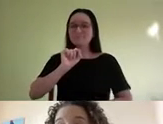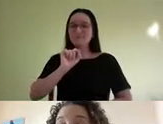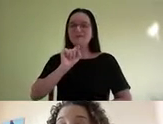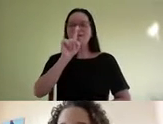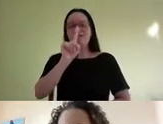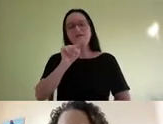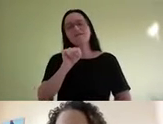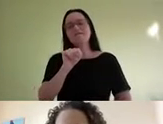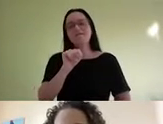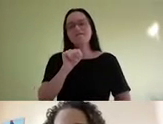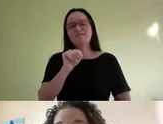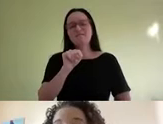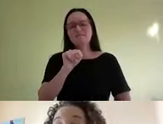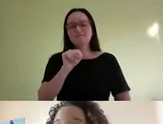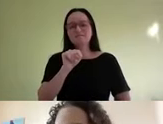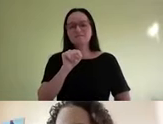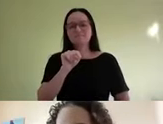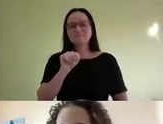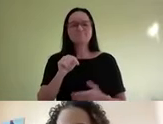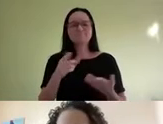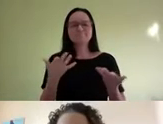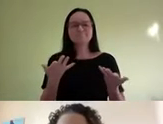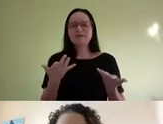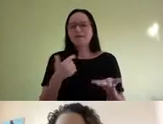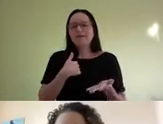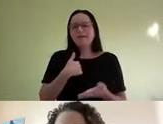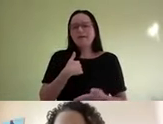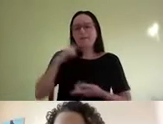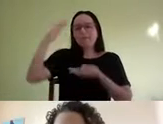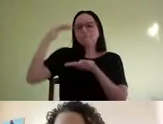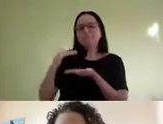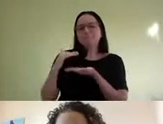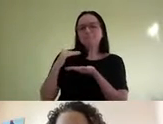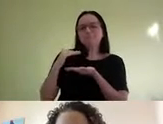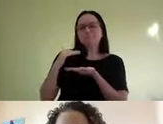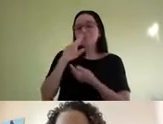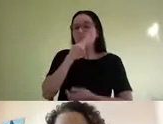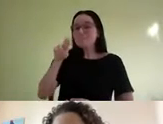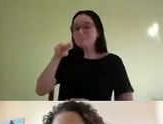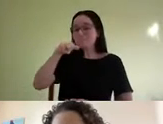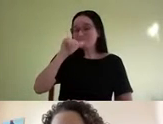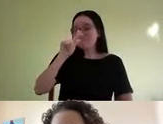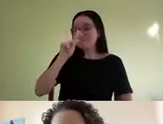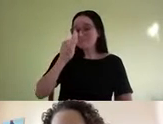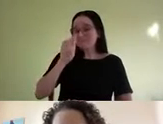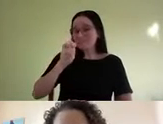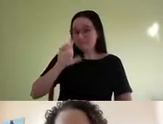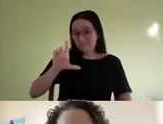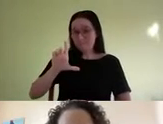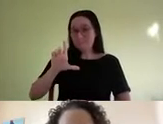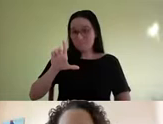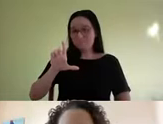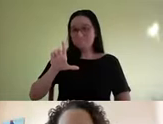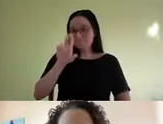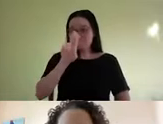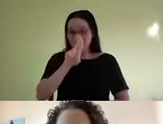mini-me, é o mini-eu. Ele se chama Miguel. E, como vocês podem imaginar,